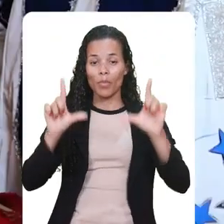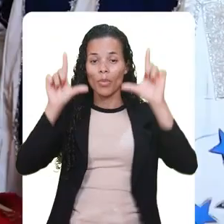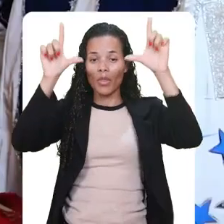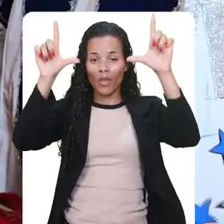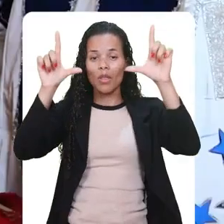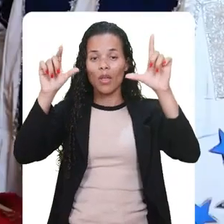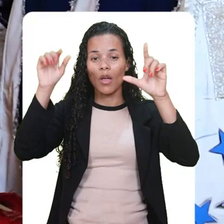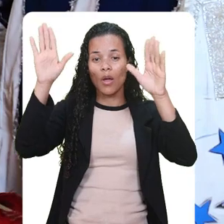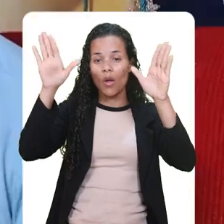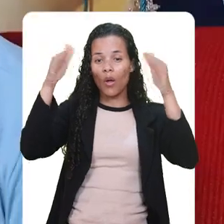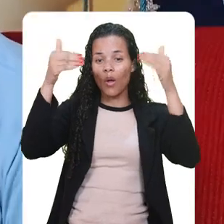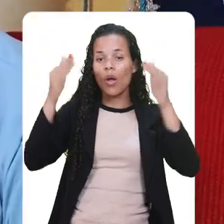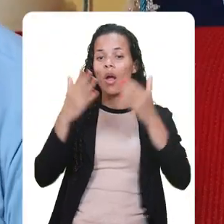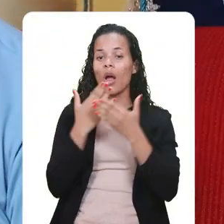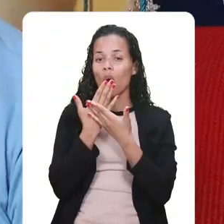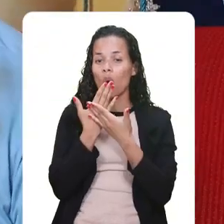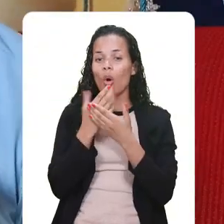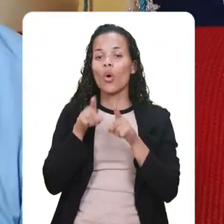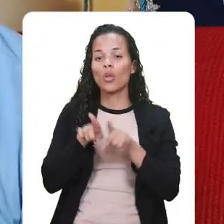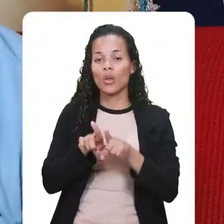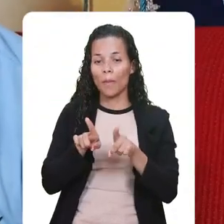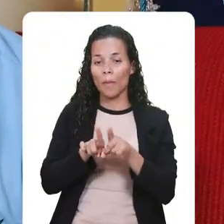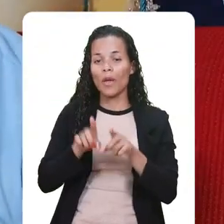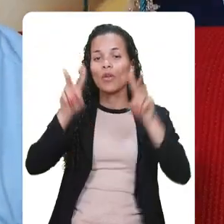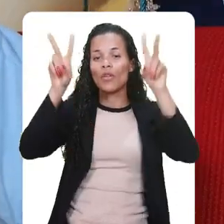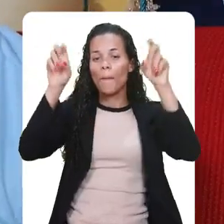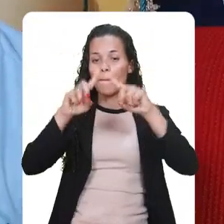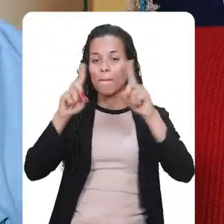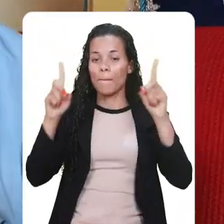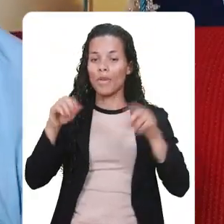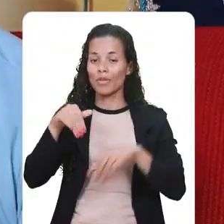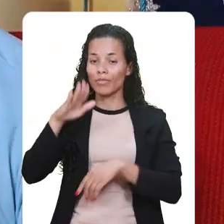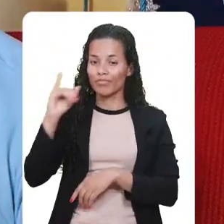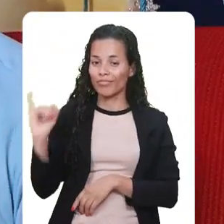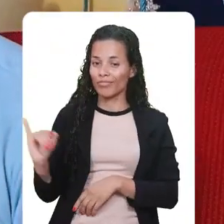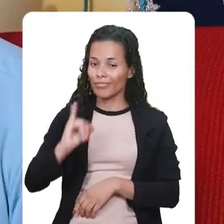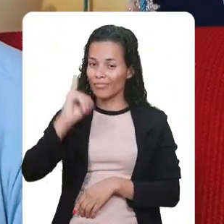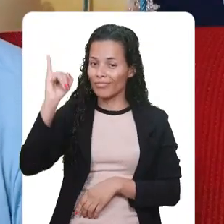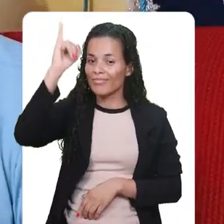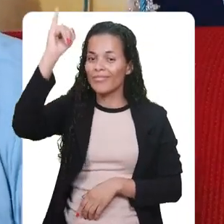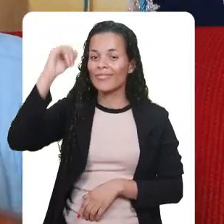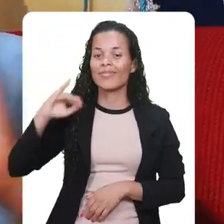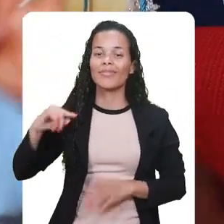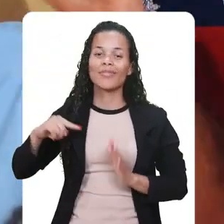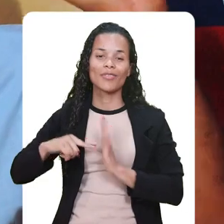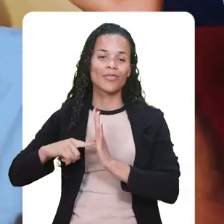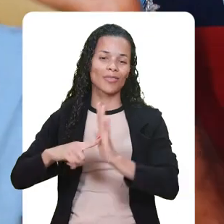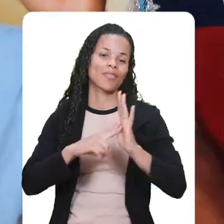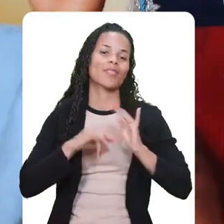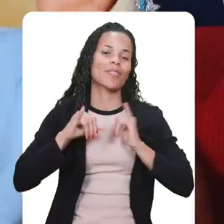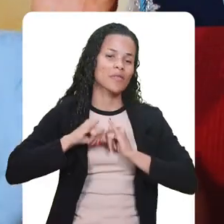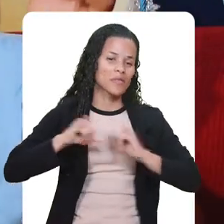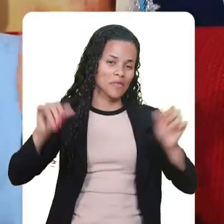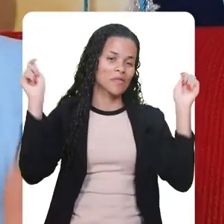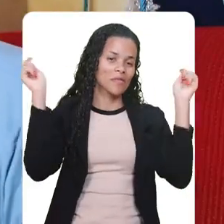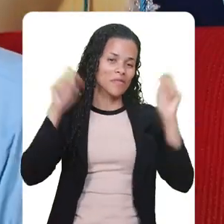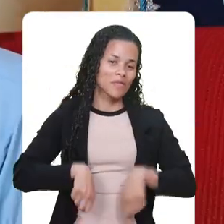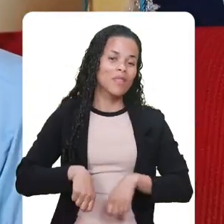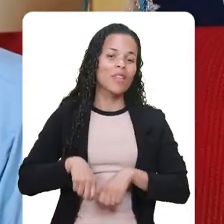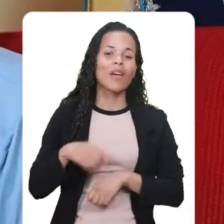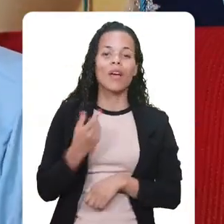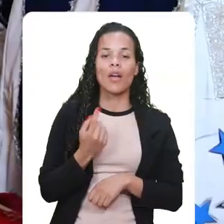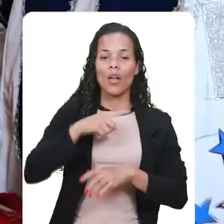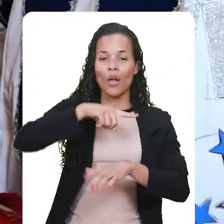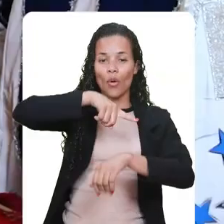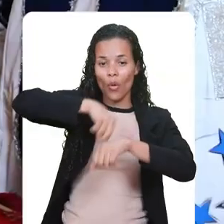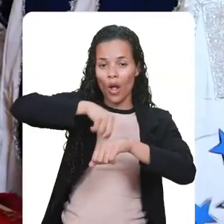do estandarte vai de acordo com as cores do tema, mas a sua função é levar toda a informação